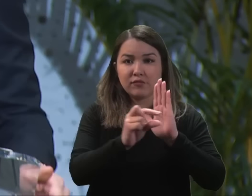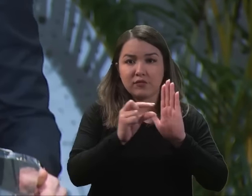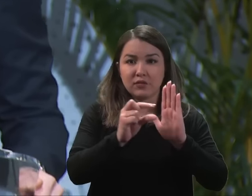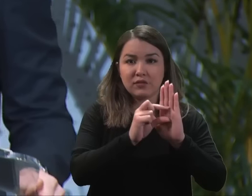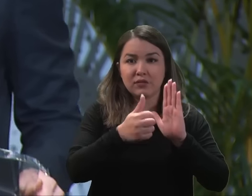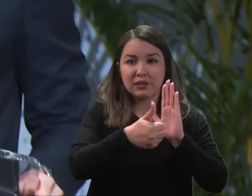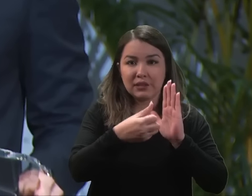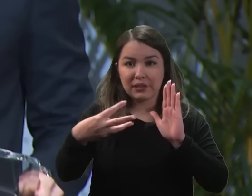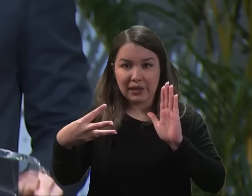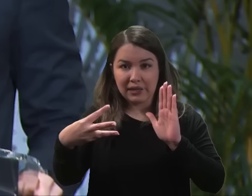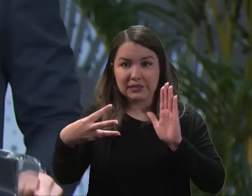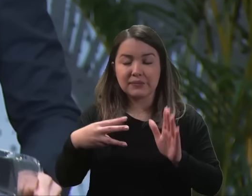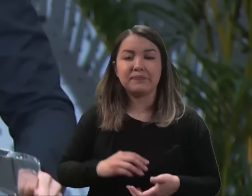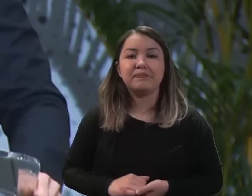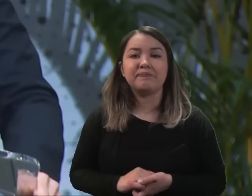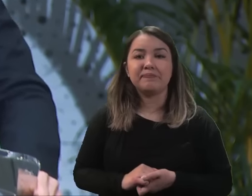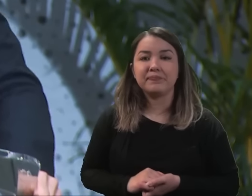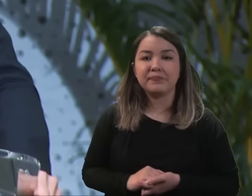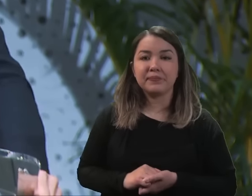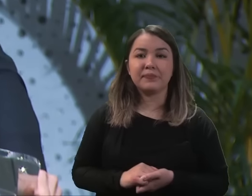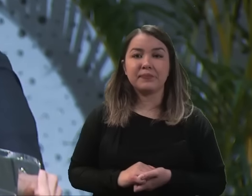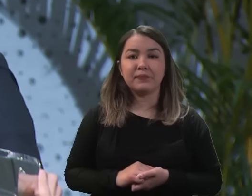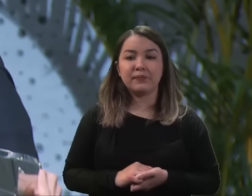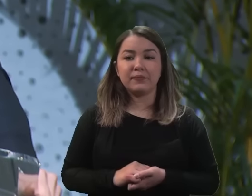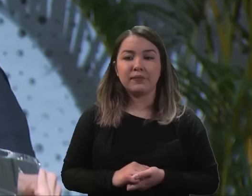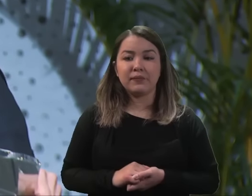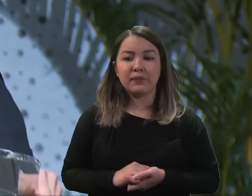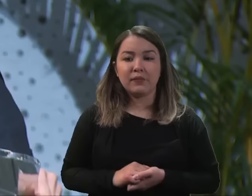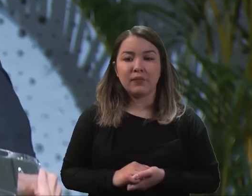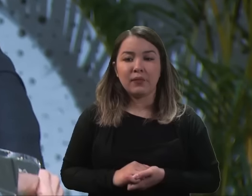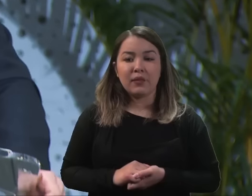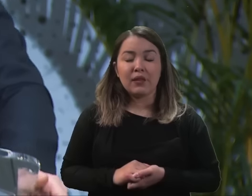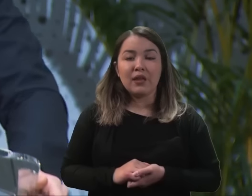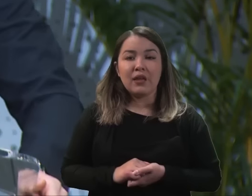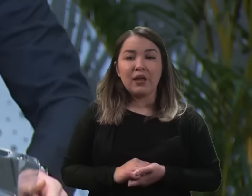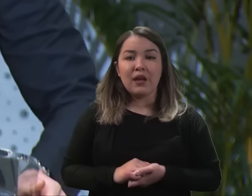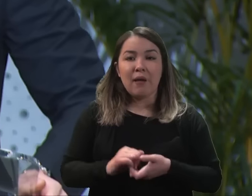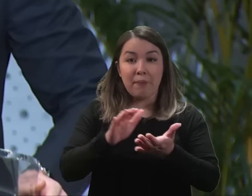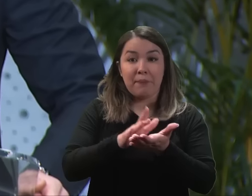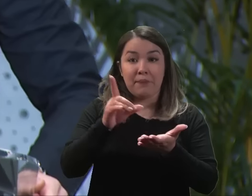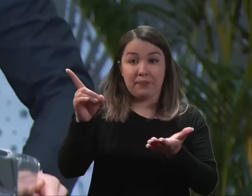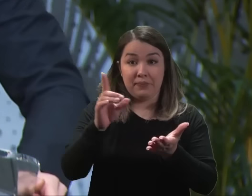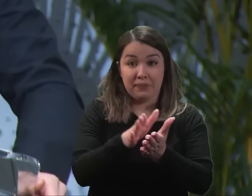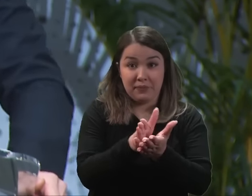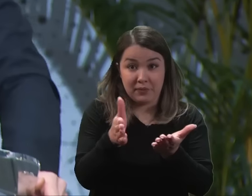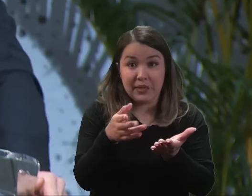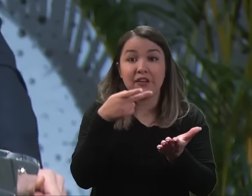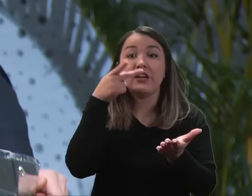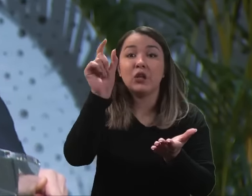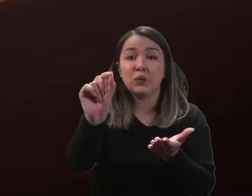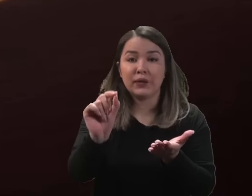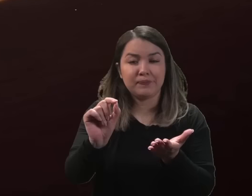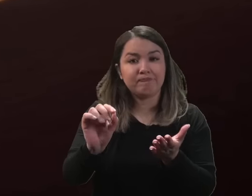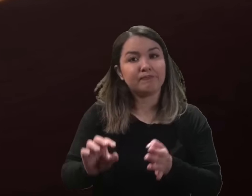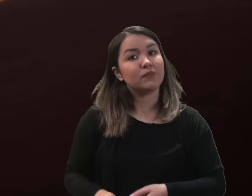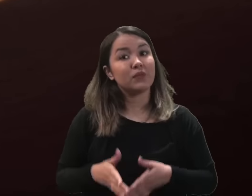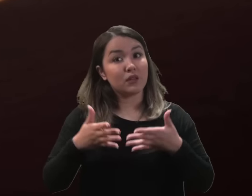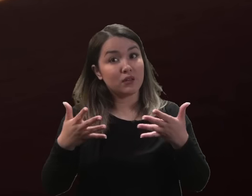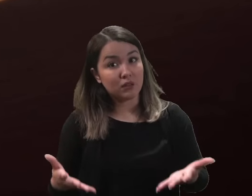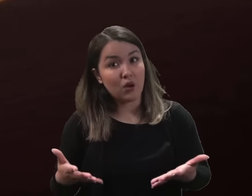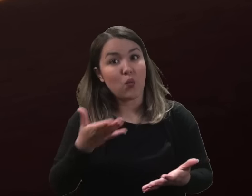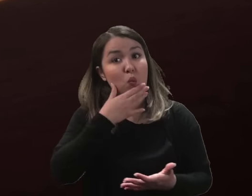versículo 13 em diante a palavra do Senhor diz então o